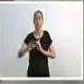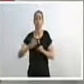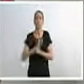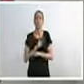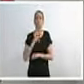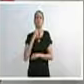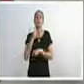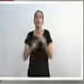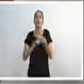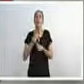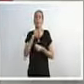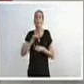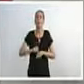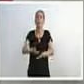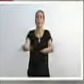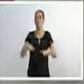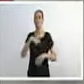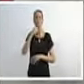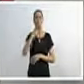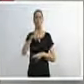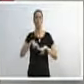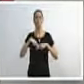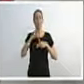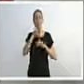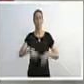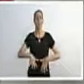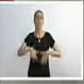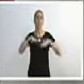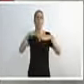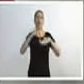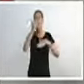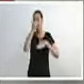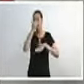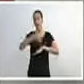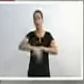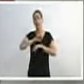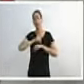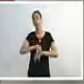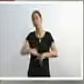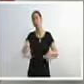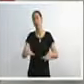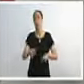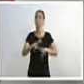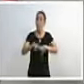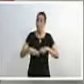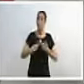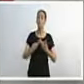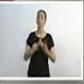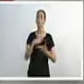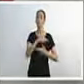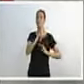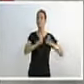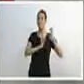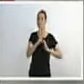vêm de vários loteamentos, de todas as ruas que fluem no Ribeirão e Topava. E ele gostaria de fazer o mesmo serviço que ele está